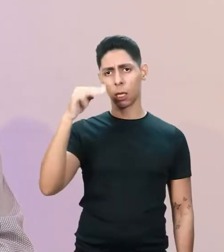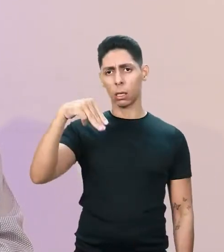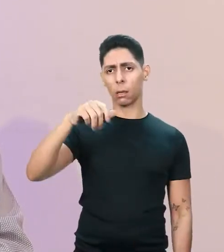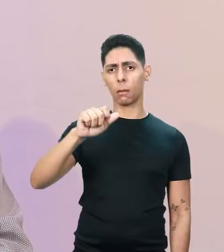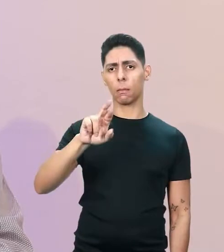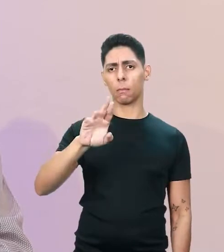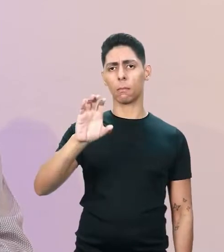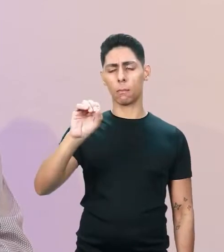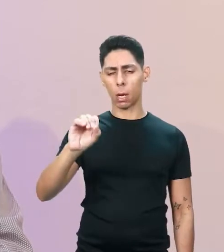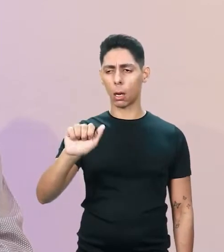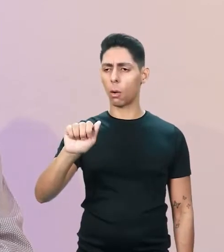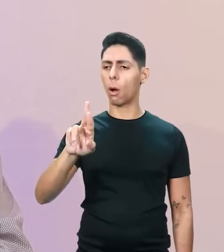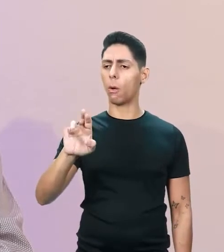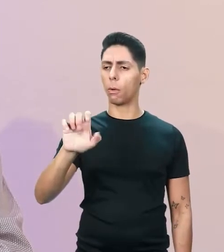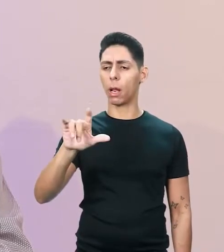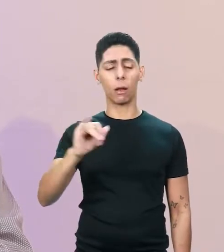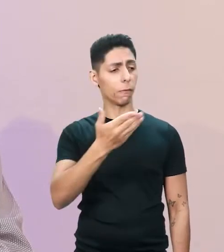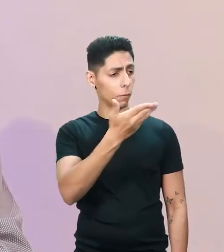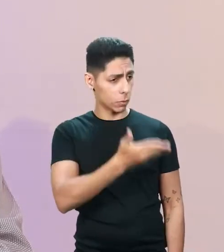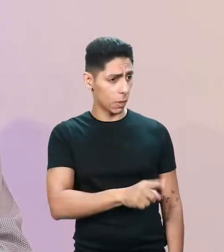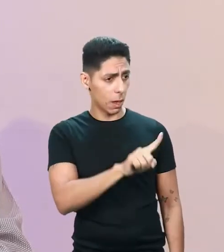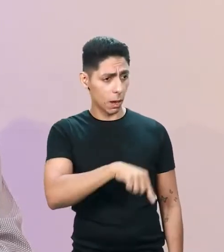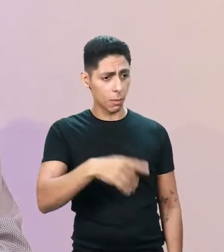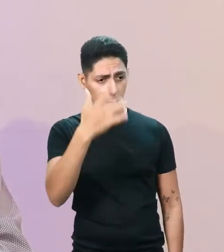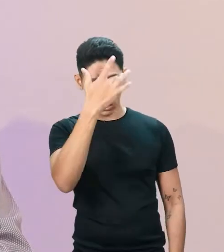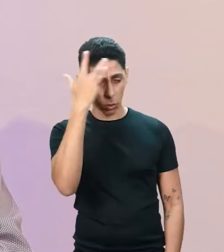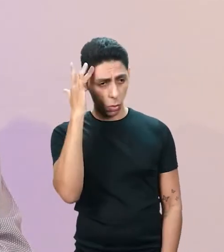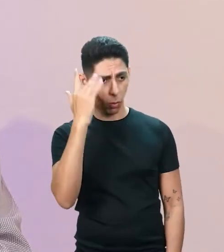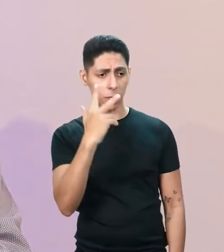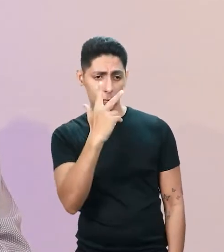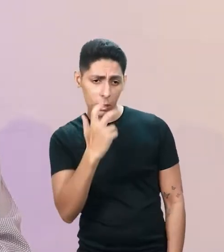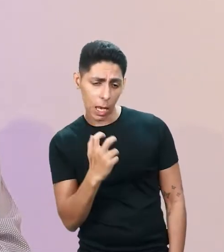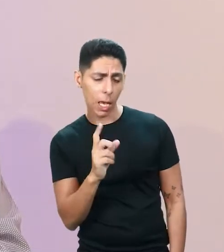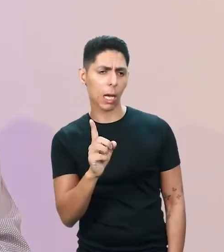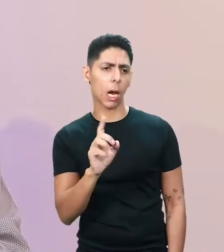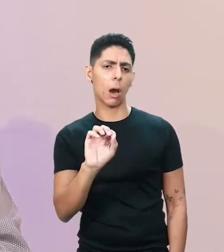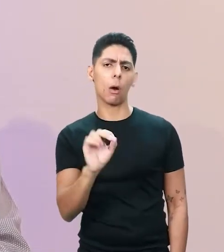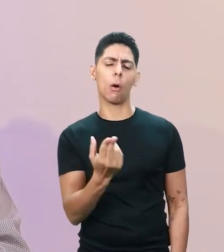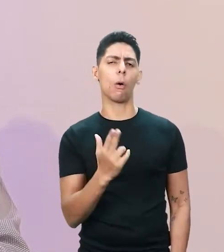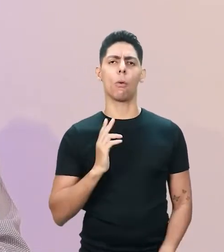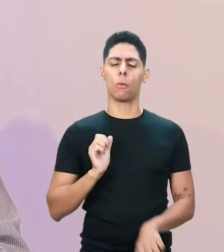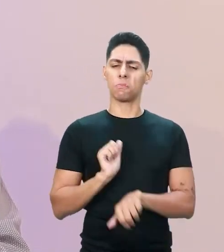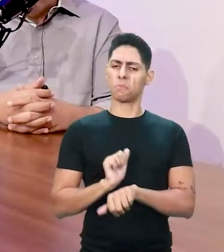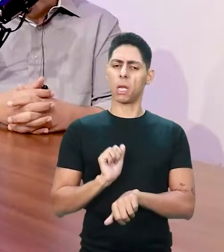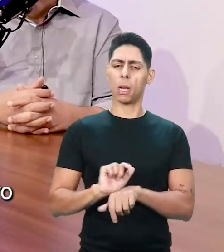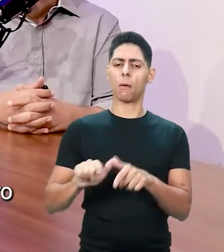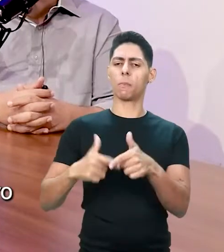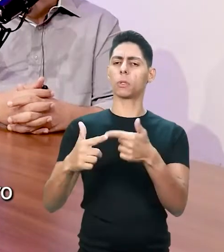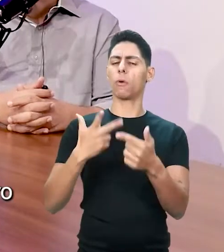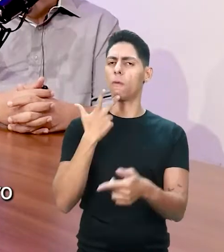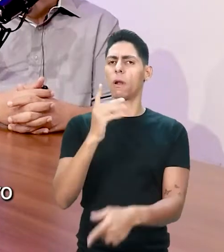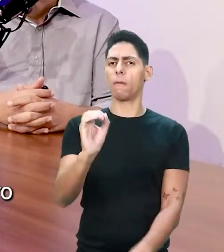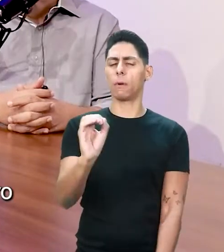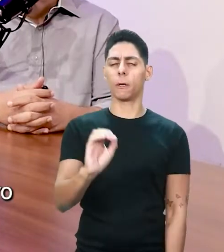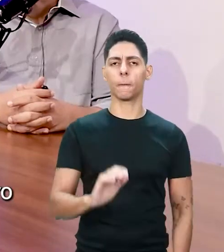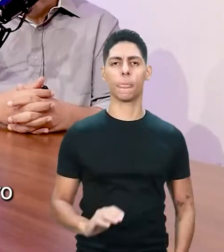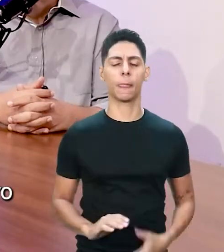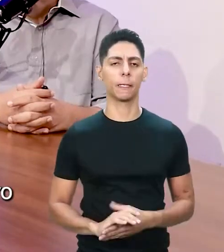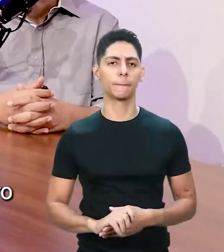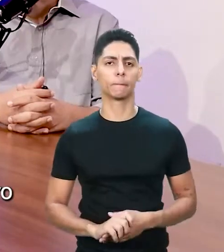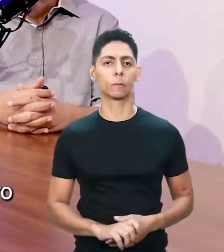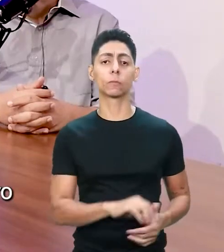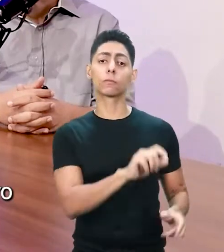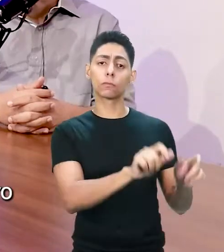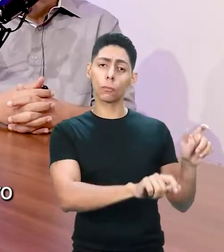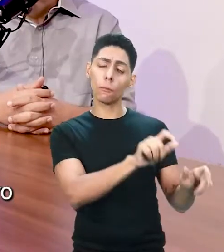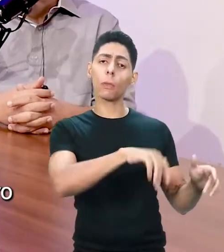uma pessoa com deficiência visual, ou você deixava isso fluir naturalmente e não falava nada? Os jogadores de futebol do Rio